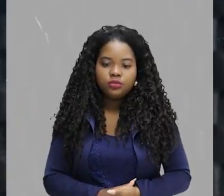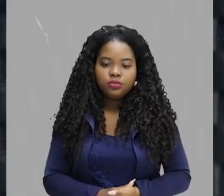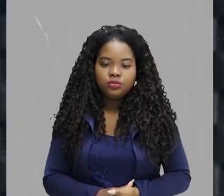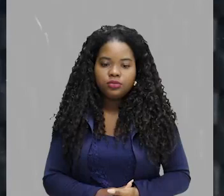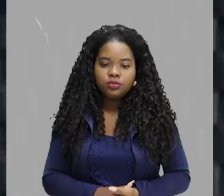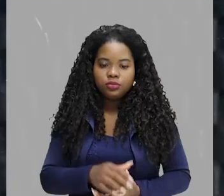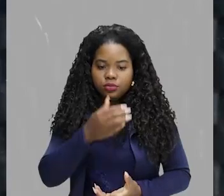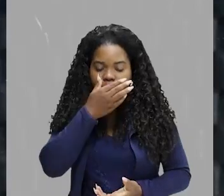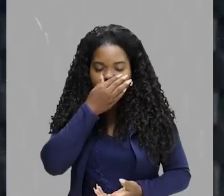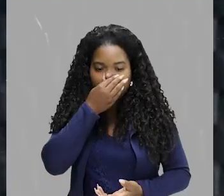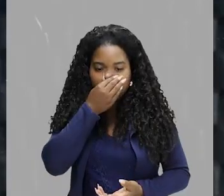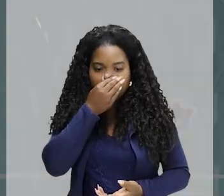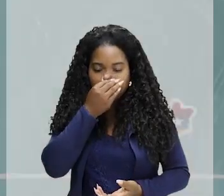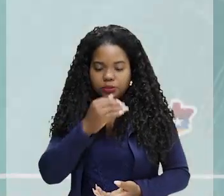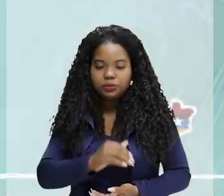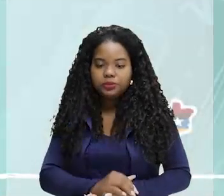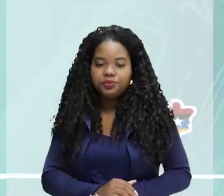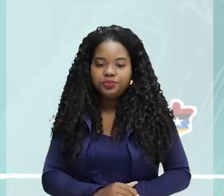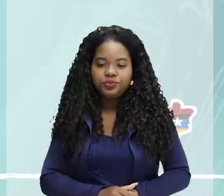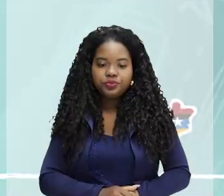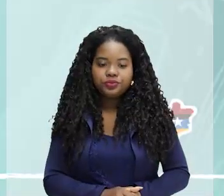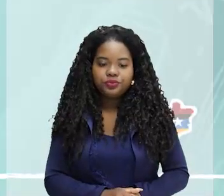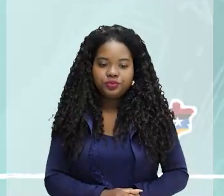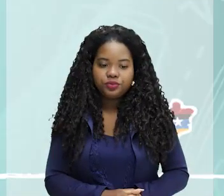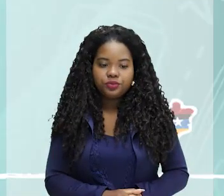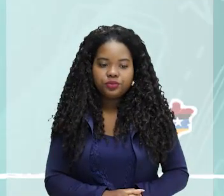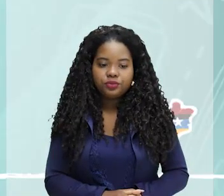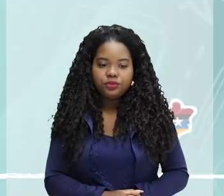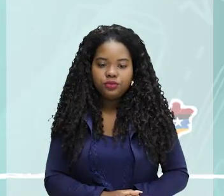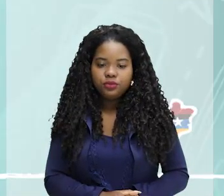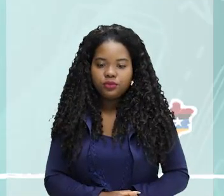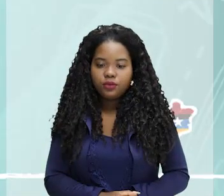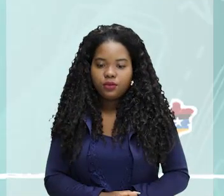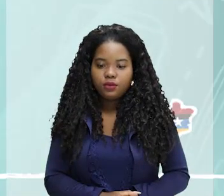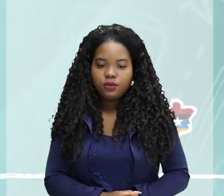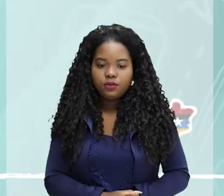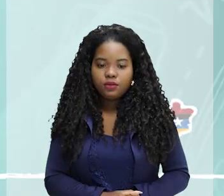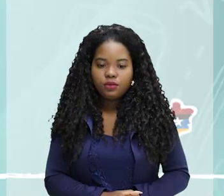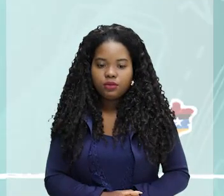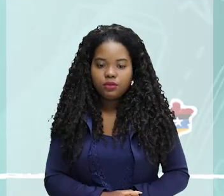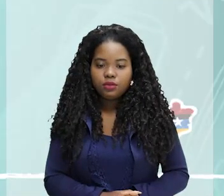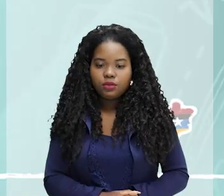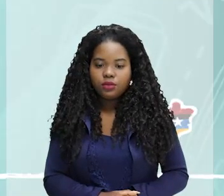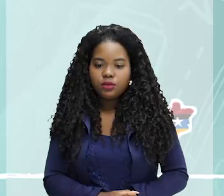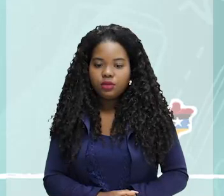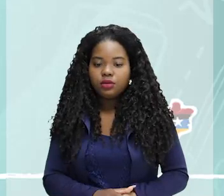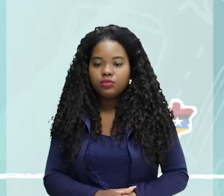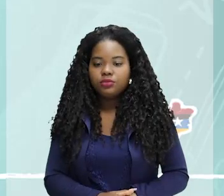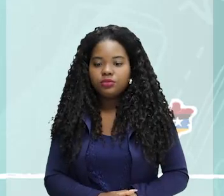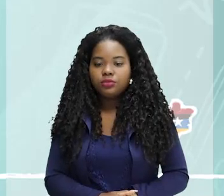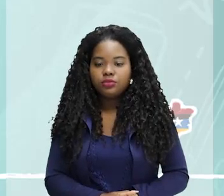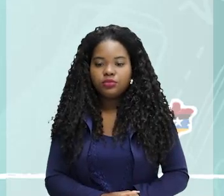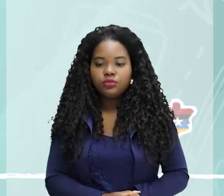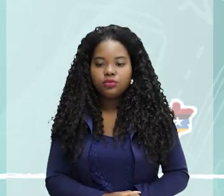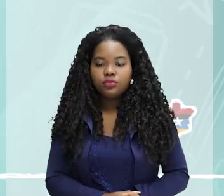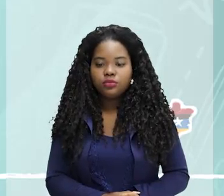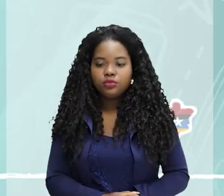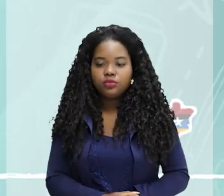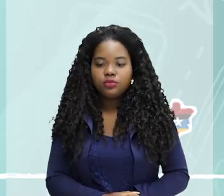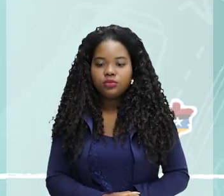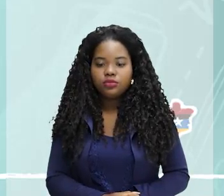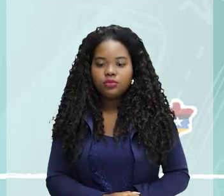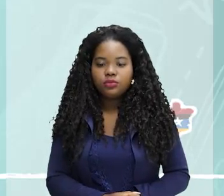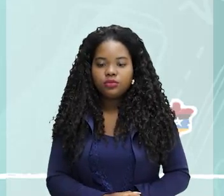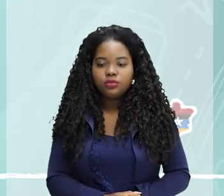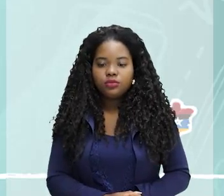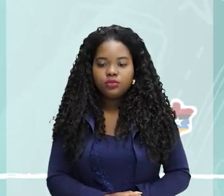questões ambientais, né, no planeta. Pela reunião de um grupo de especialistas de várias áreas. Então, olha só, tinha lá economista, tinha gente